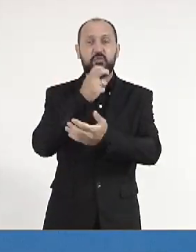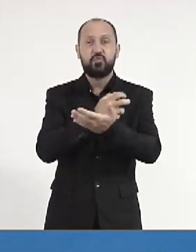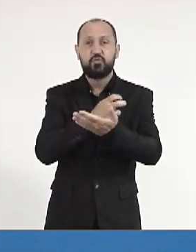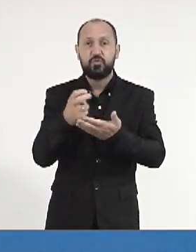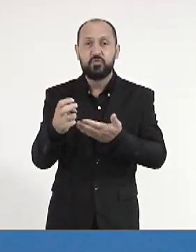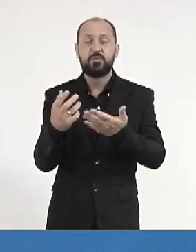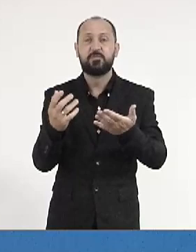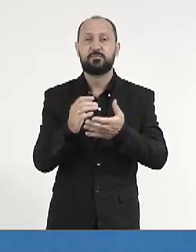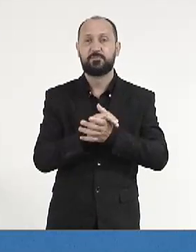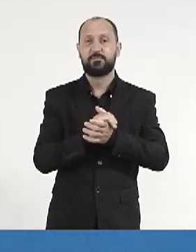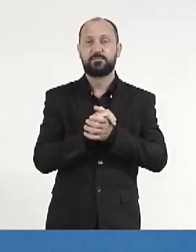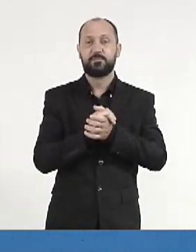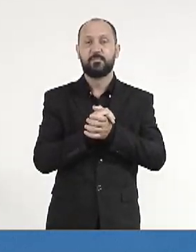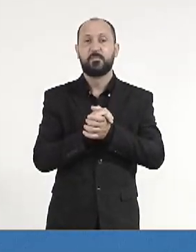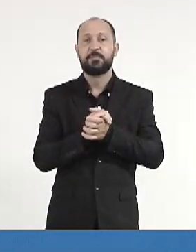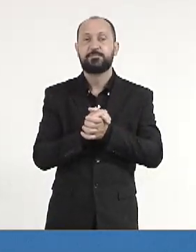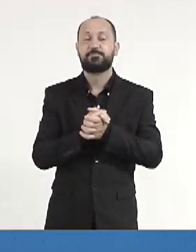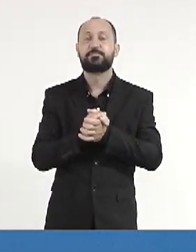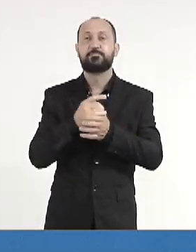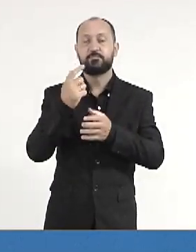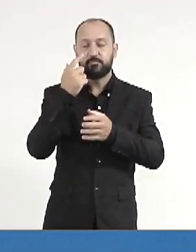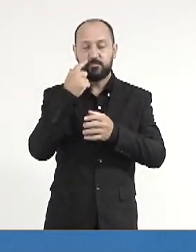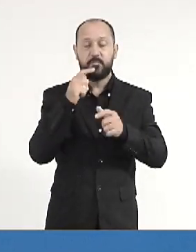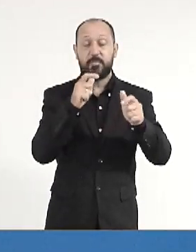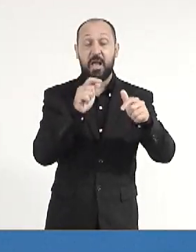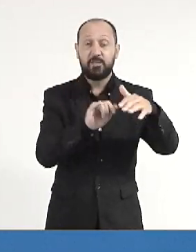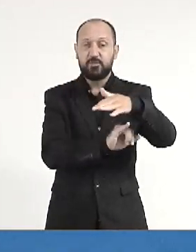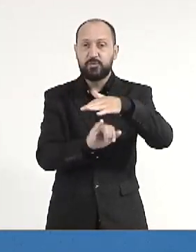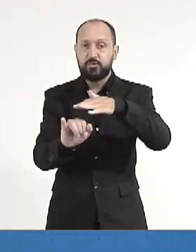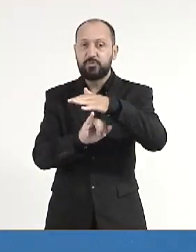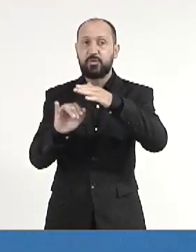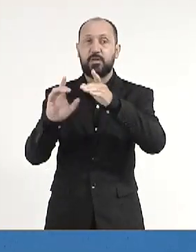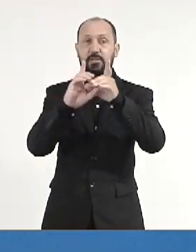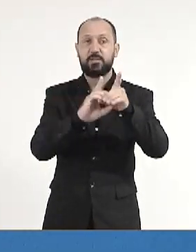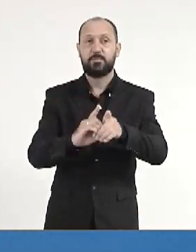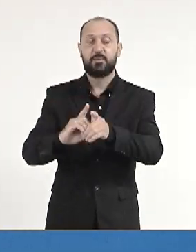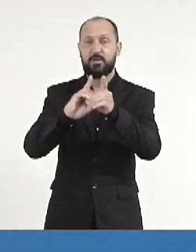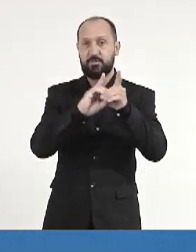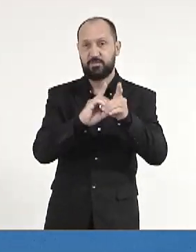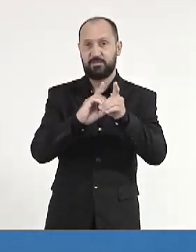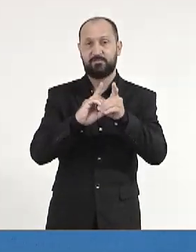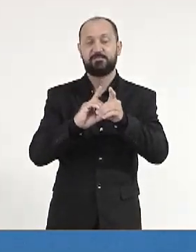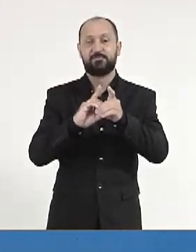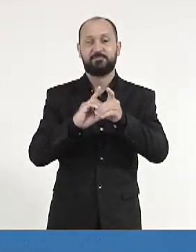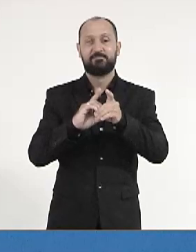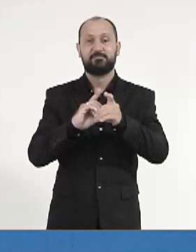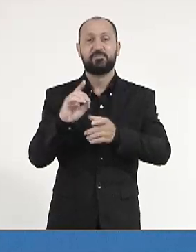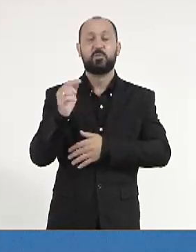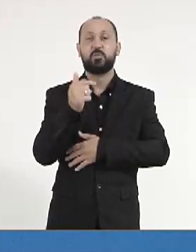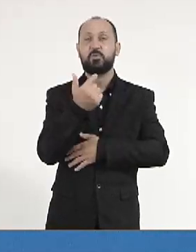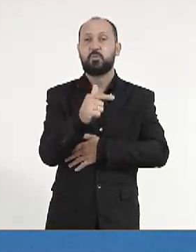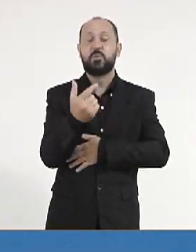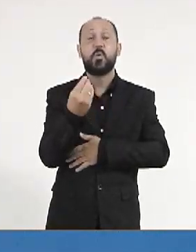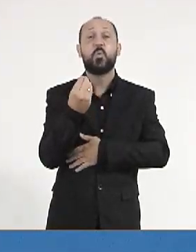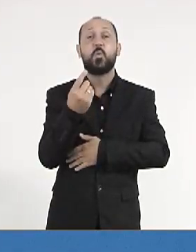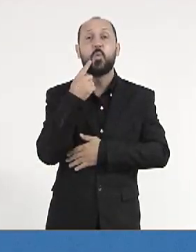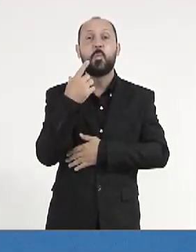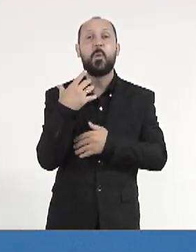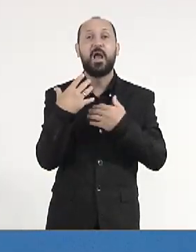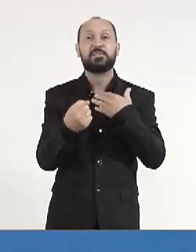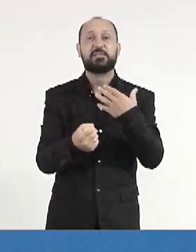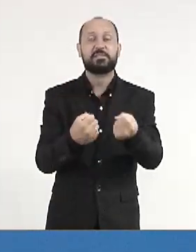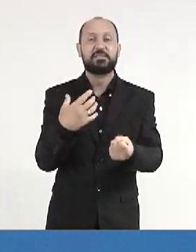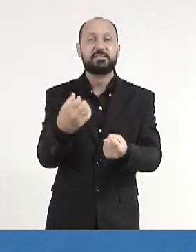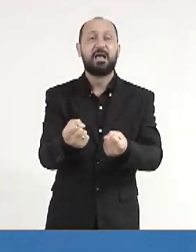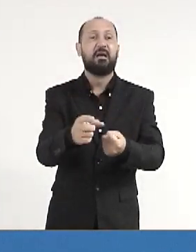golpe, um ataque às instituições da democracia, não é? Então não dá para